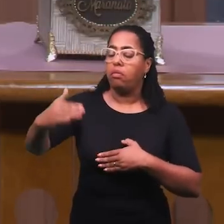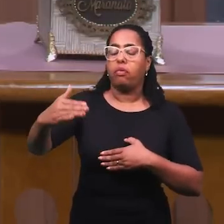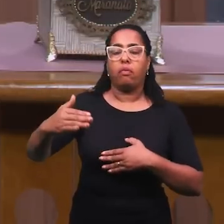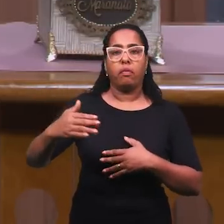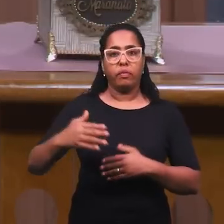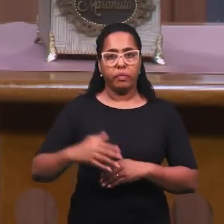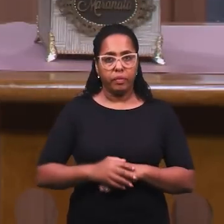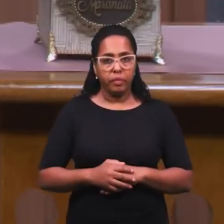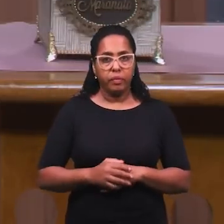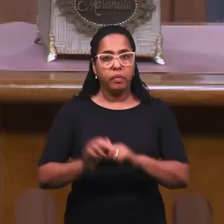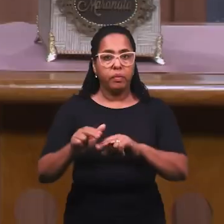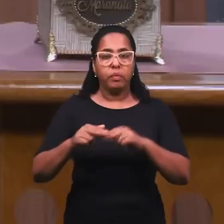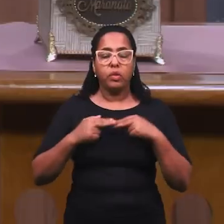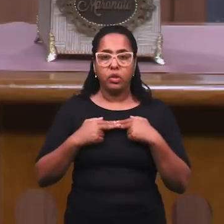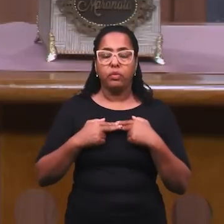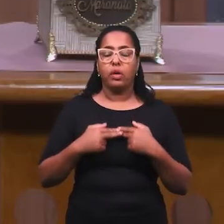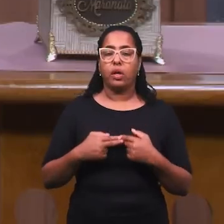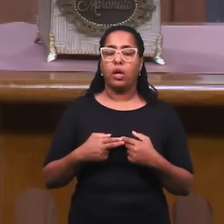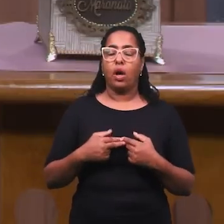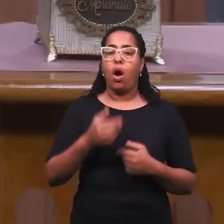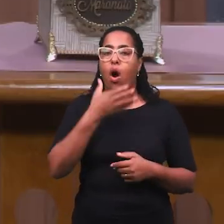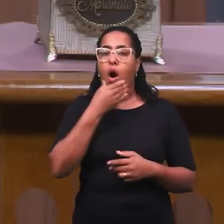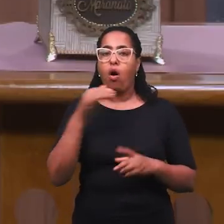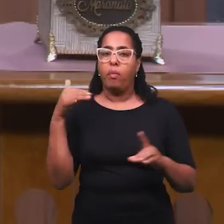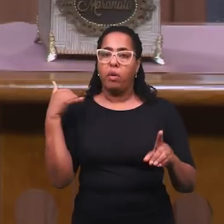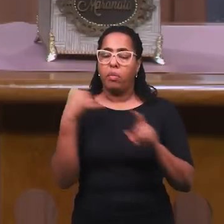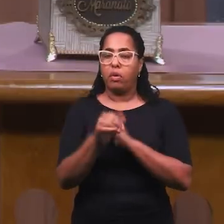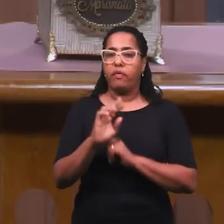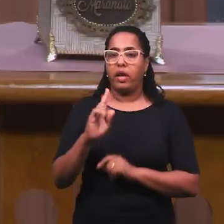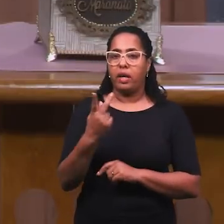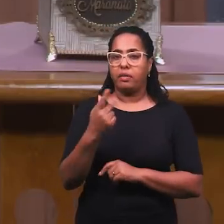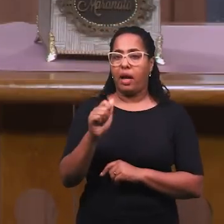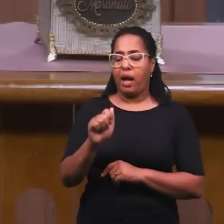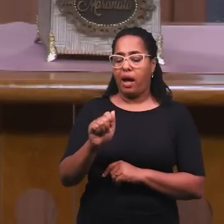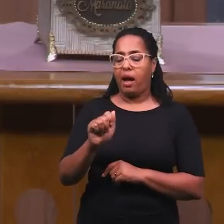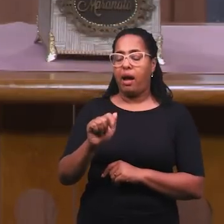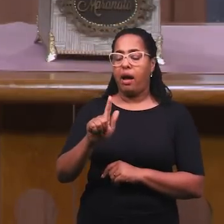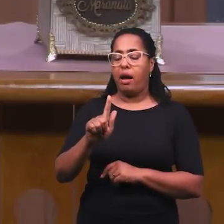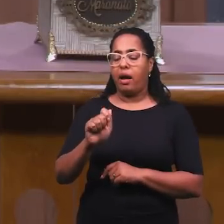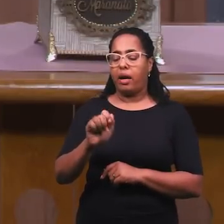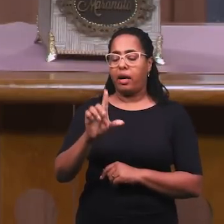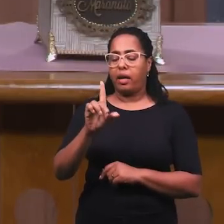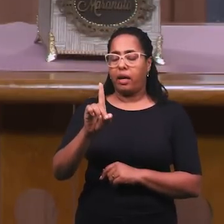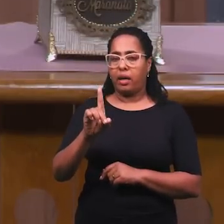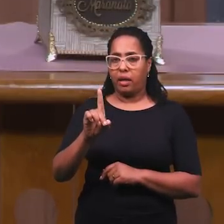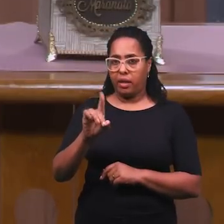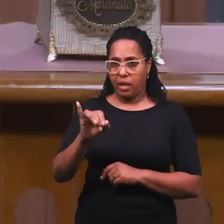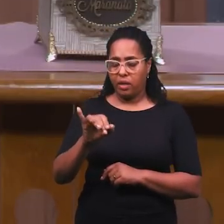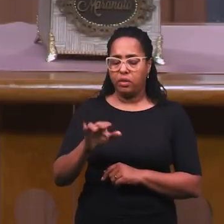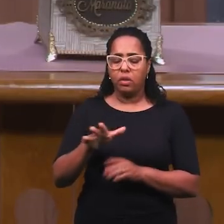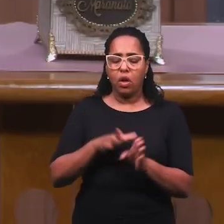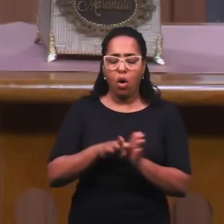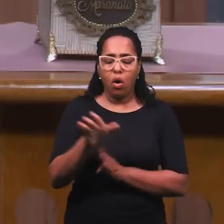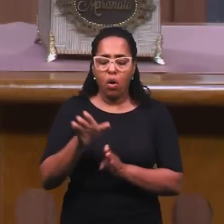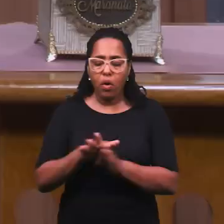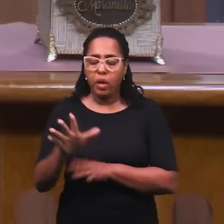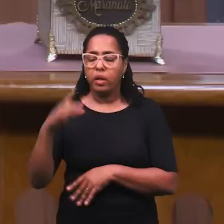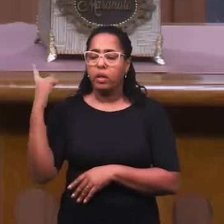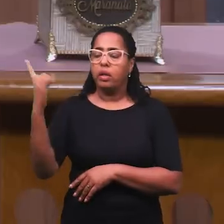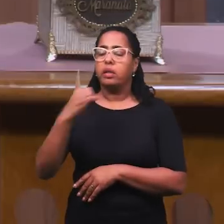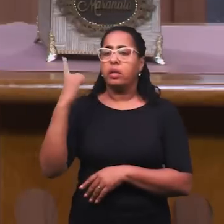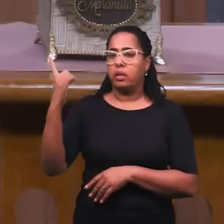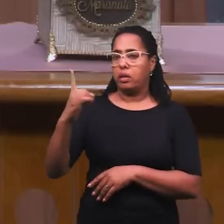partir daquele momento. Porque o profeta Gade, ele orienta a Davi daquilo que